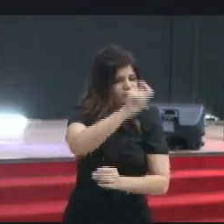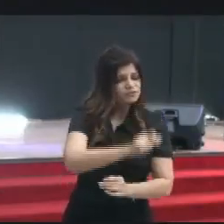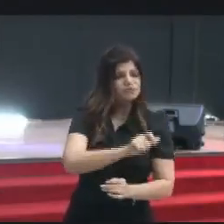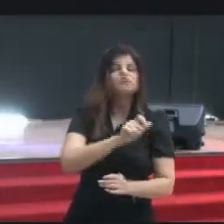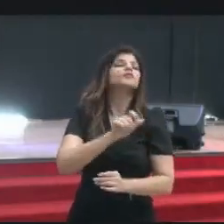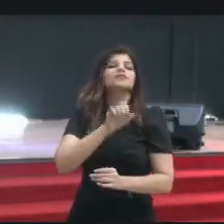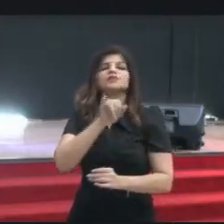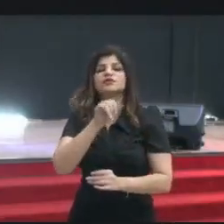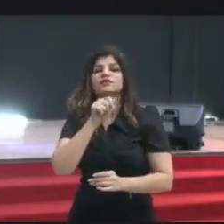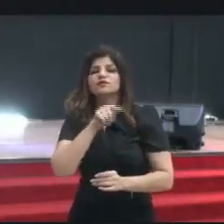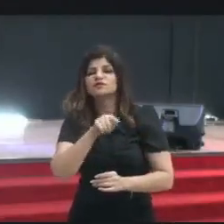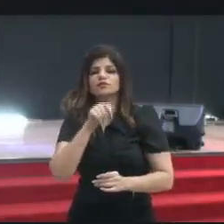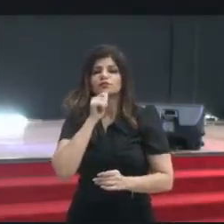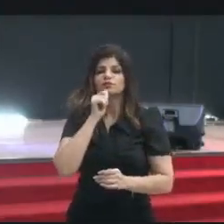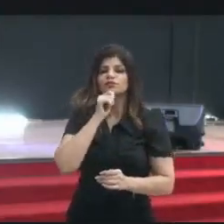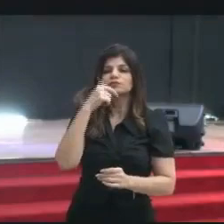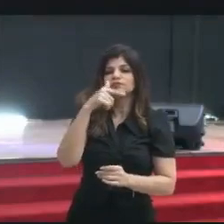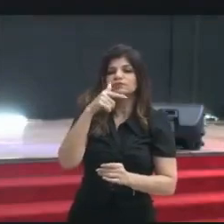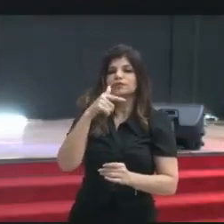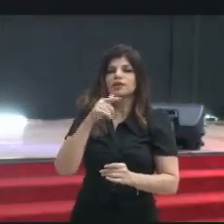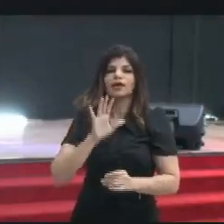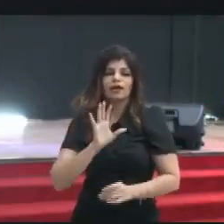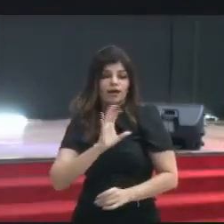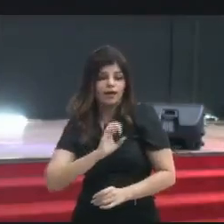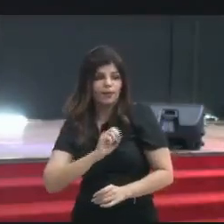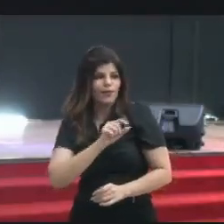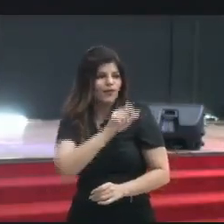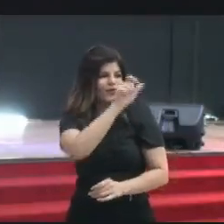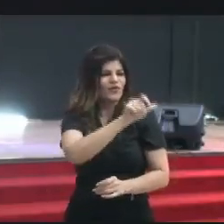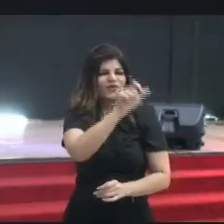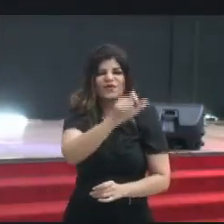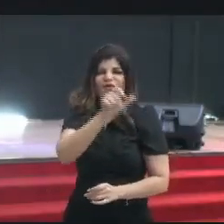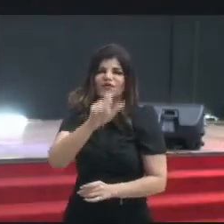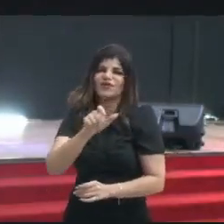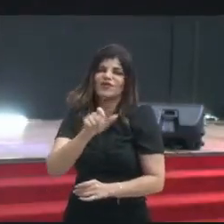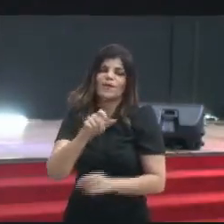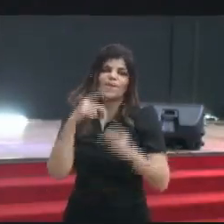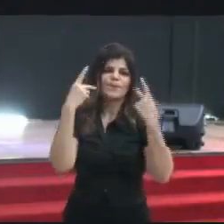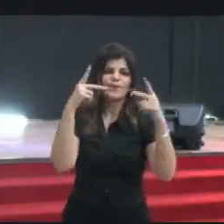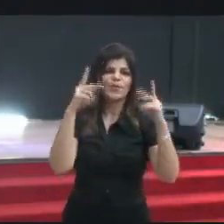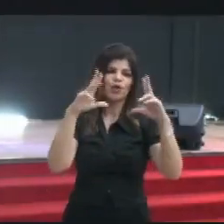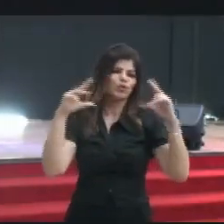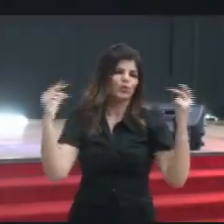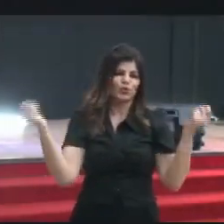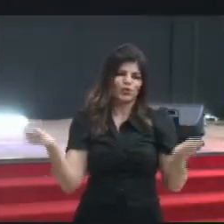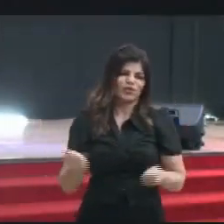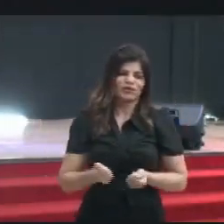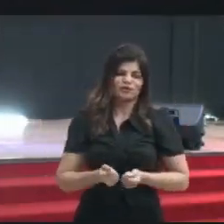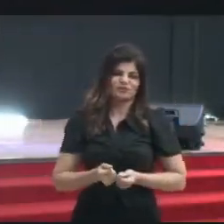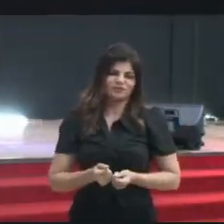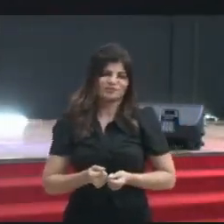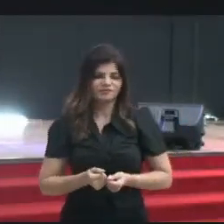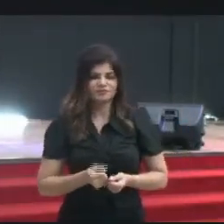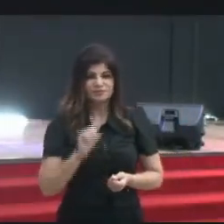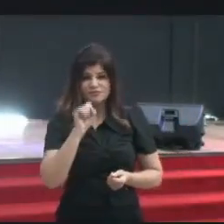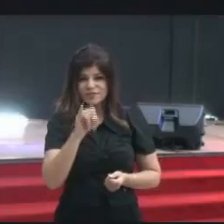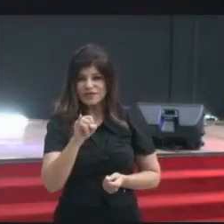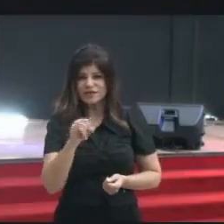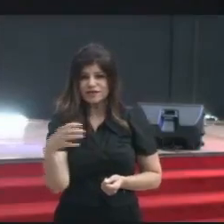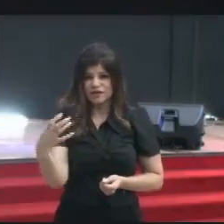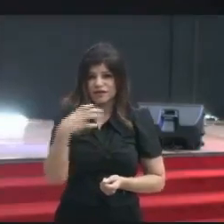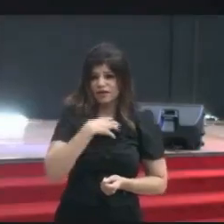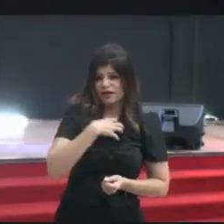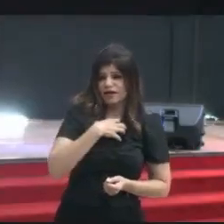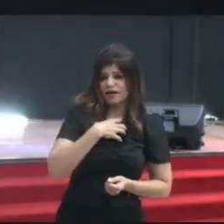Se você não tiver compaixão, você nunca vai pregar. Se você não sentir